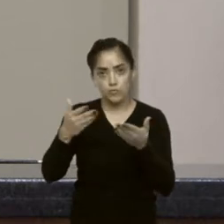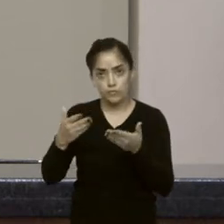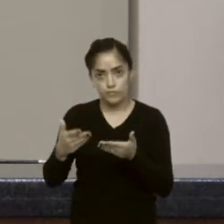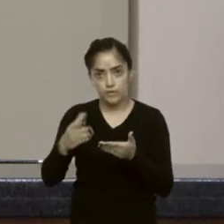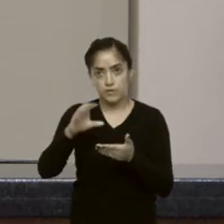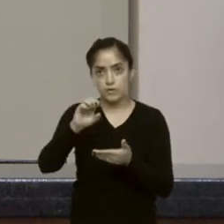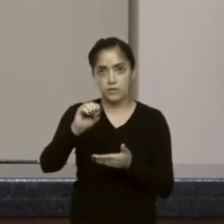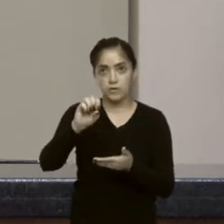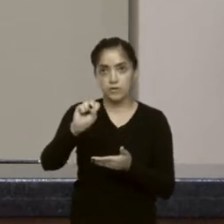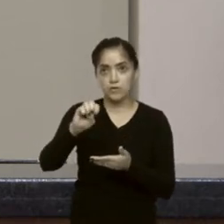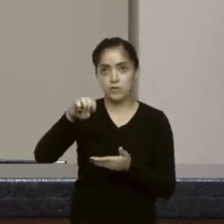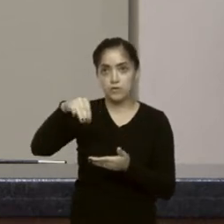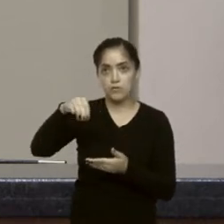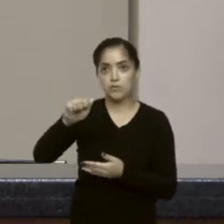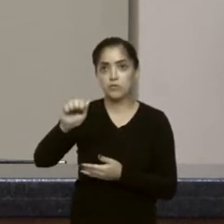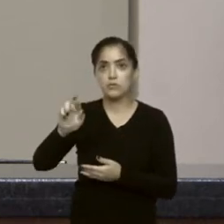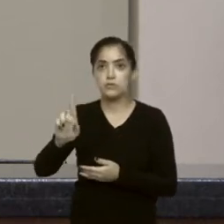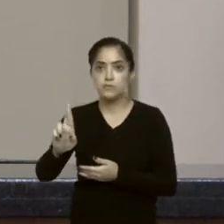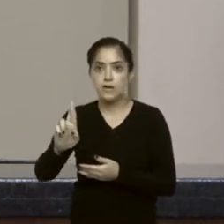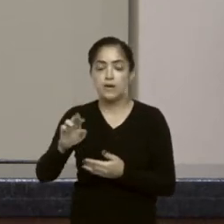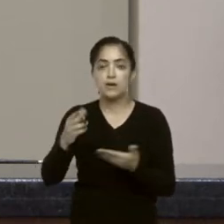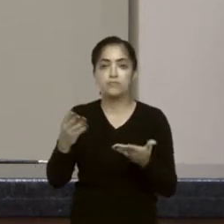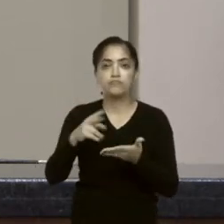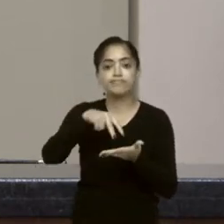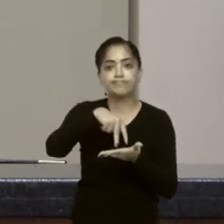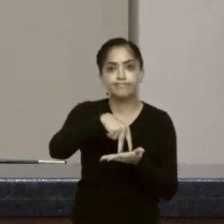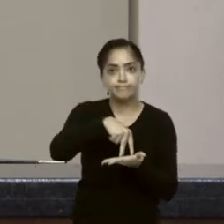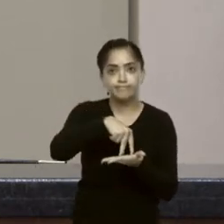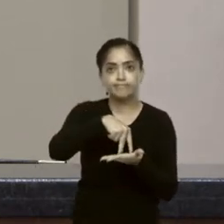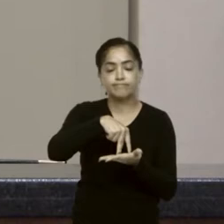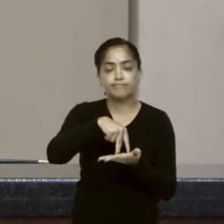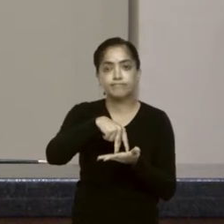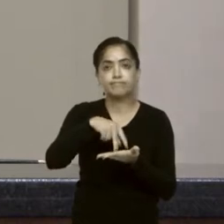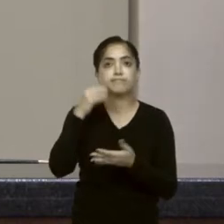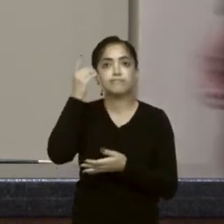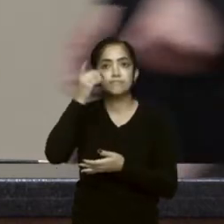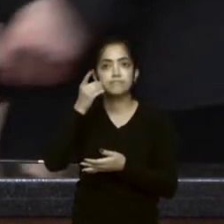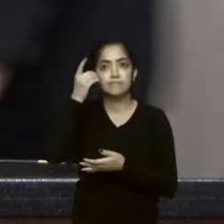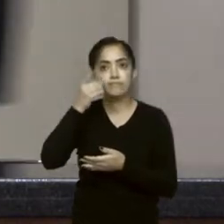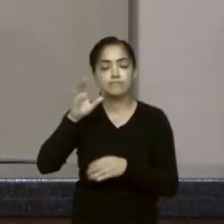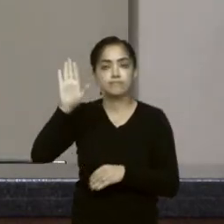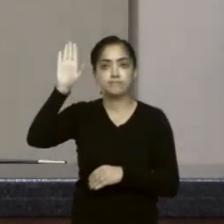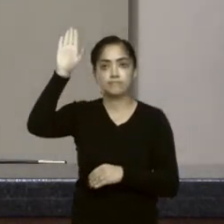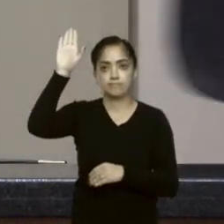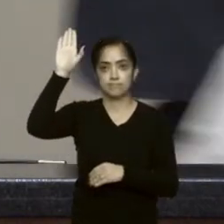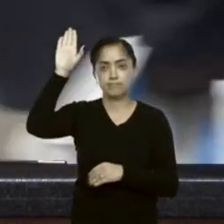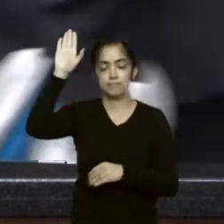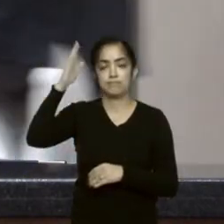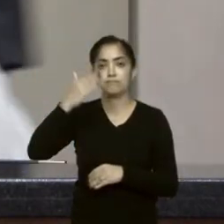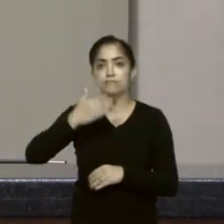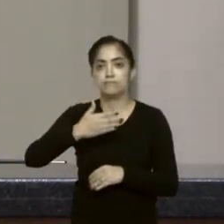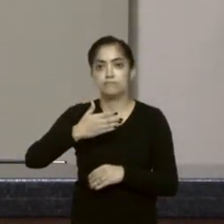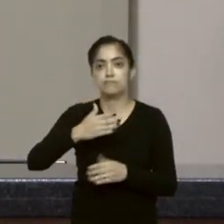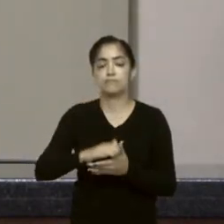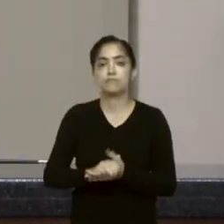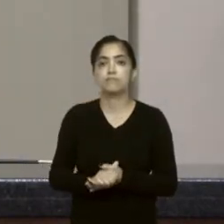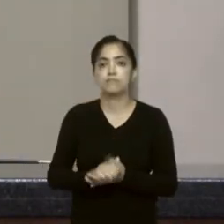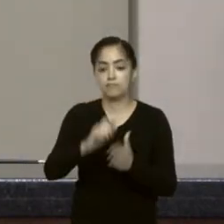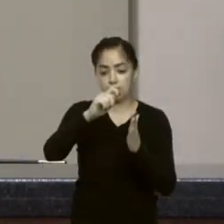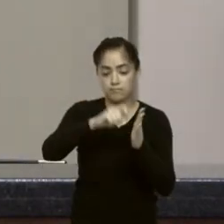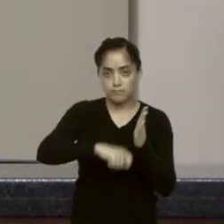Osmar Vicentino para dar tributo, proceder ao juramento e posterior assinatura do termo